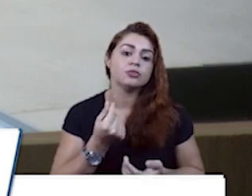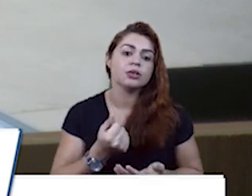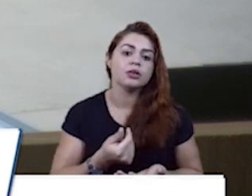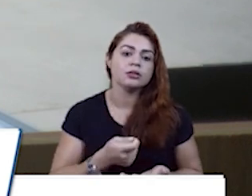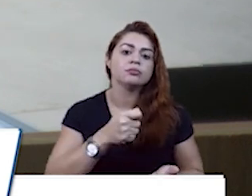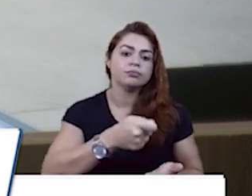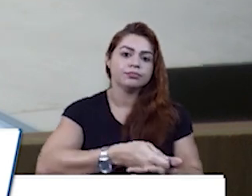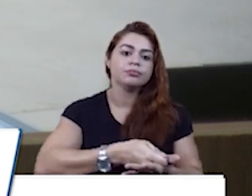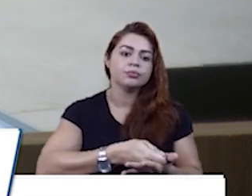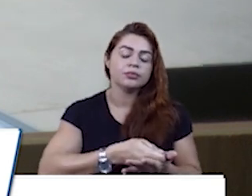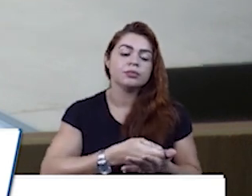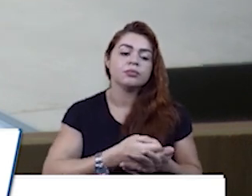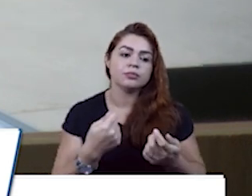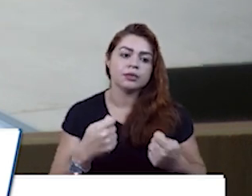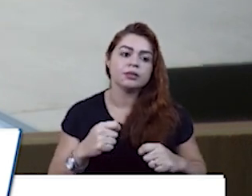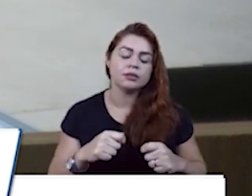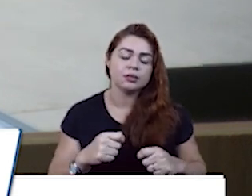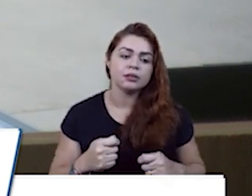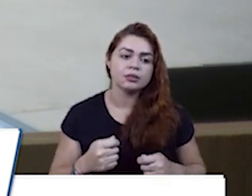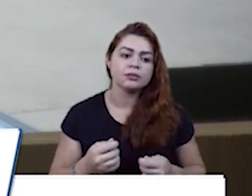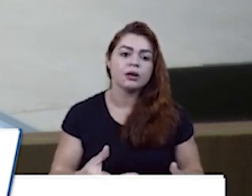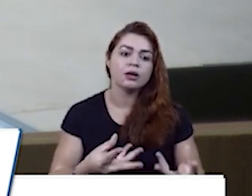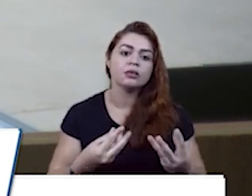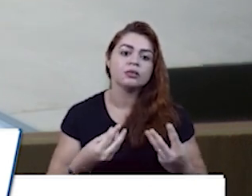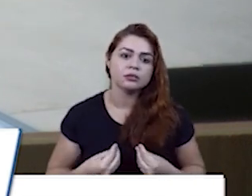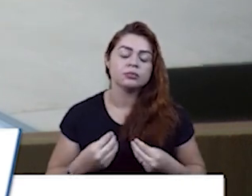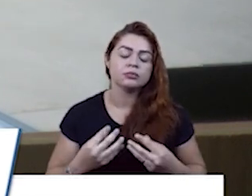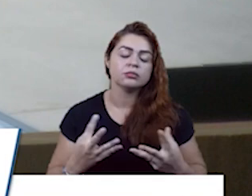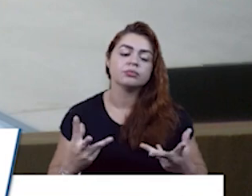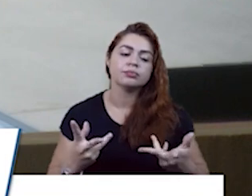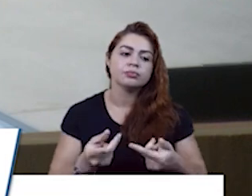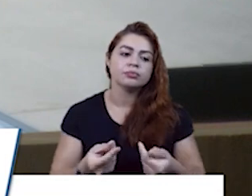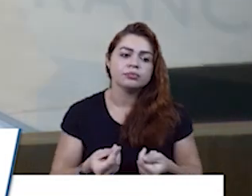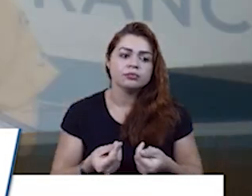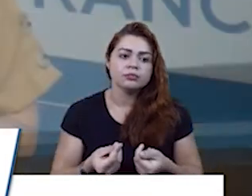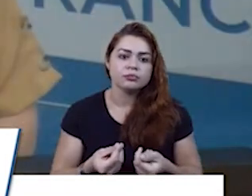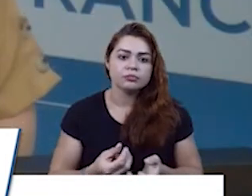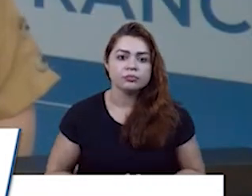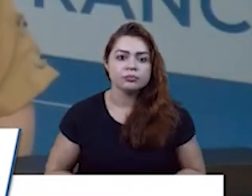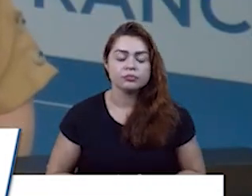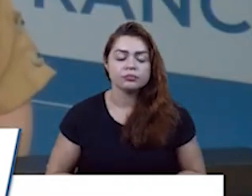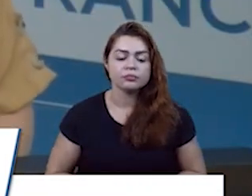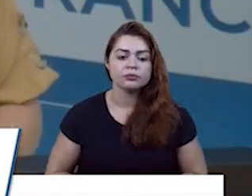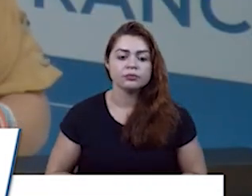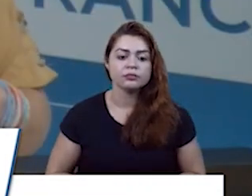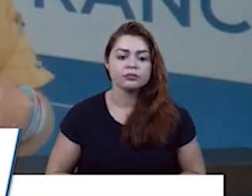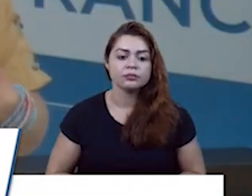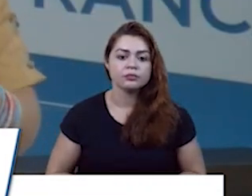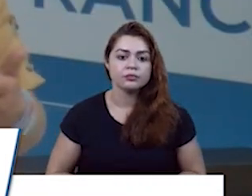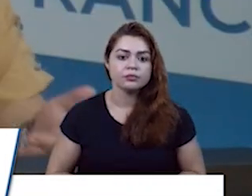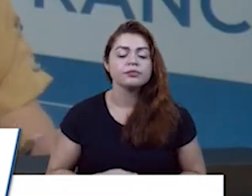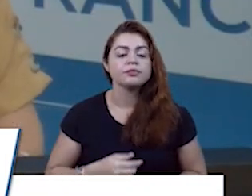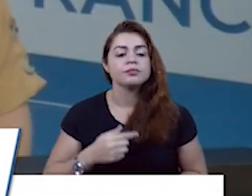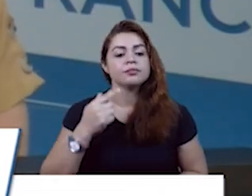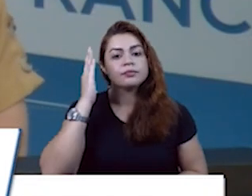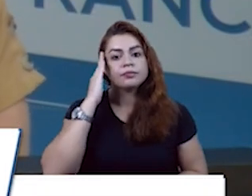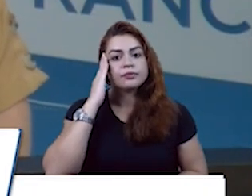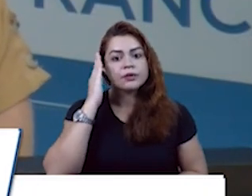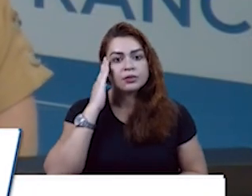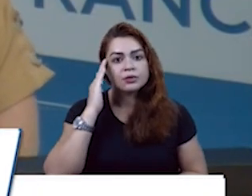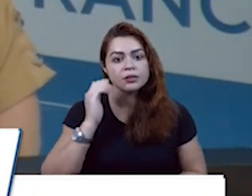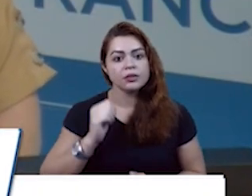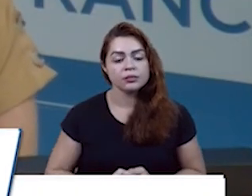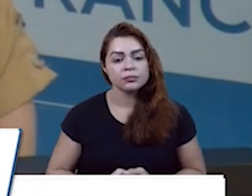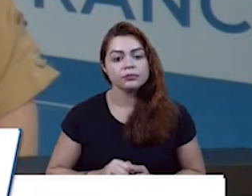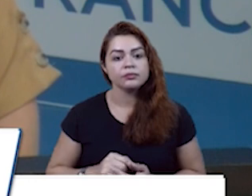mínimo, de qualidade. Tá? Então, eu sei que a excelência também, né, normalmente fica por conta mais